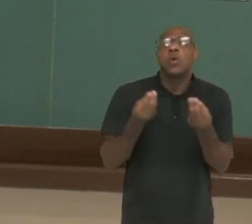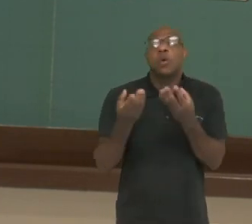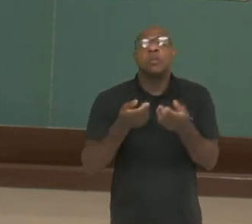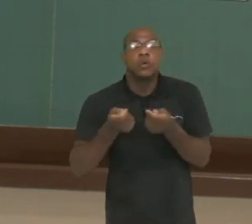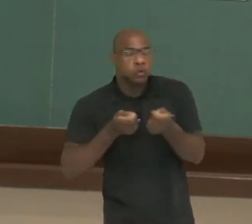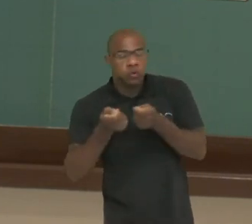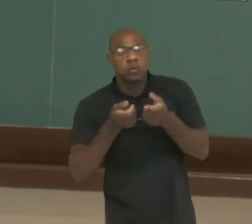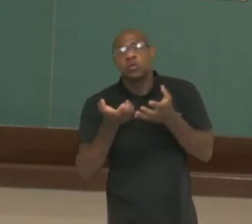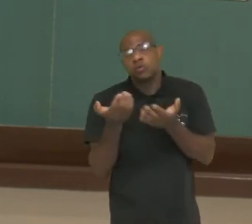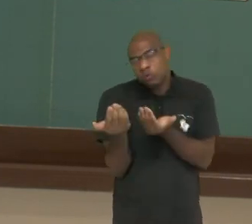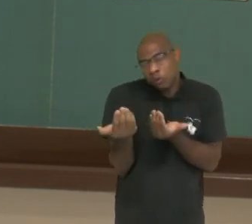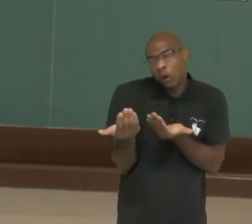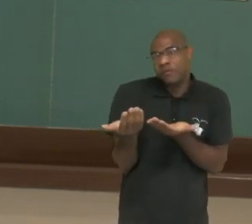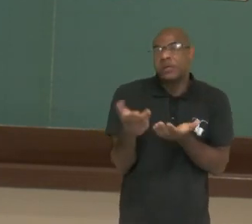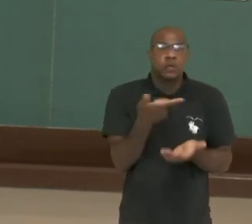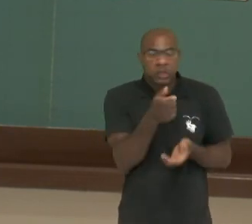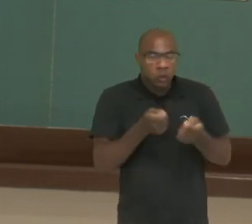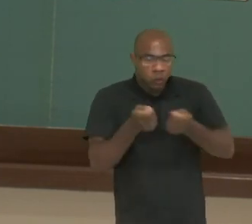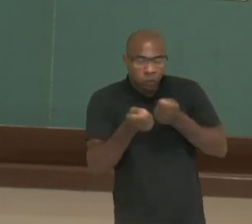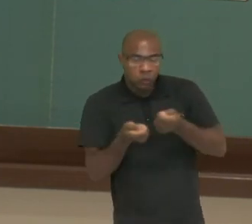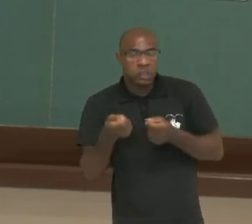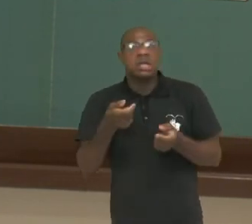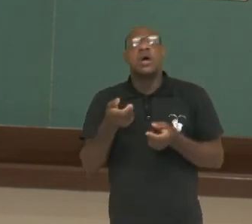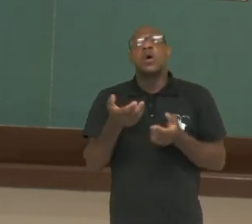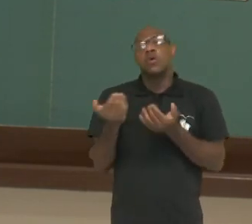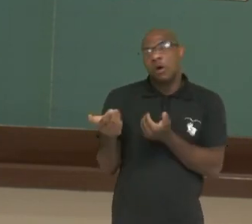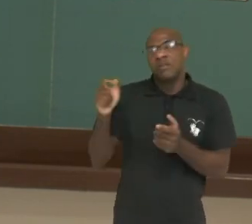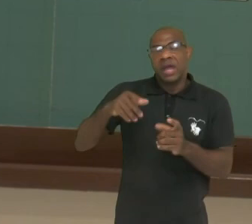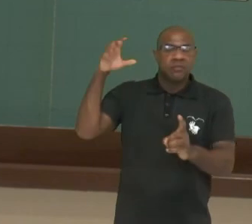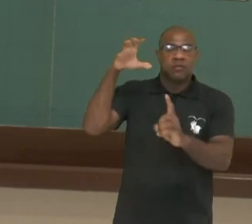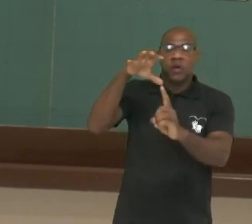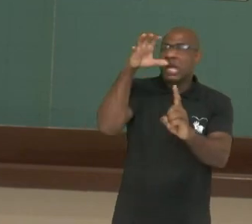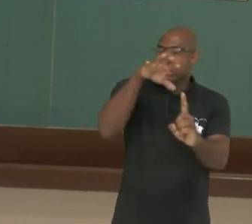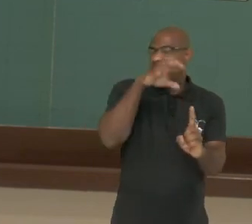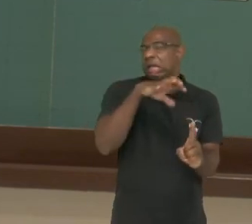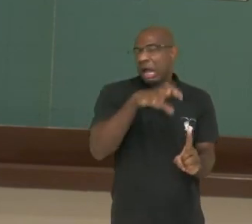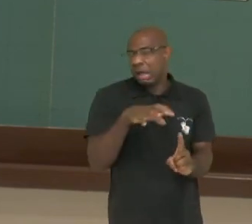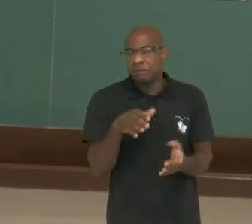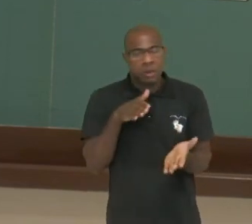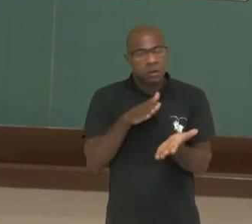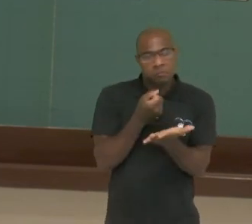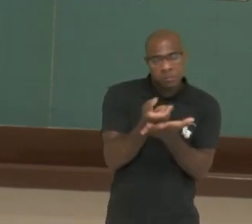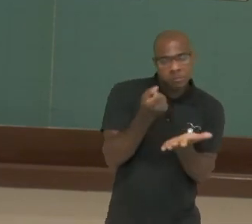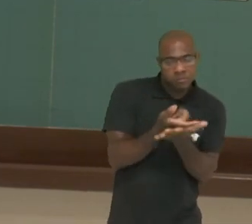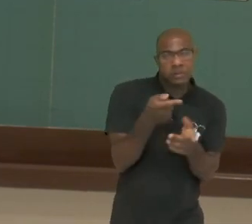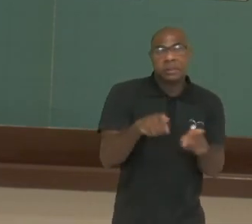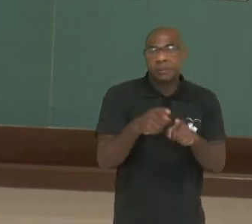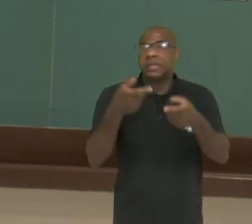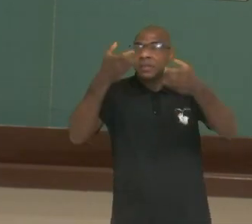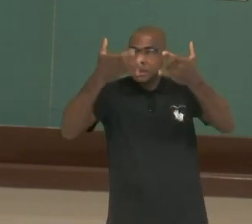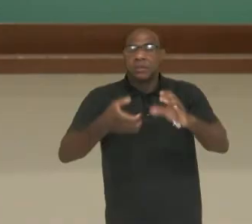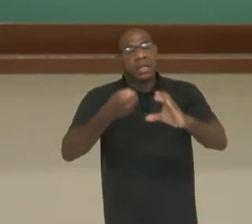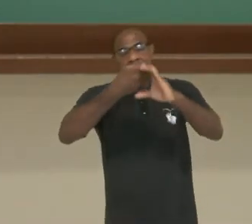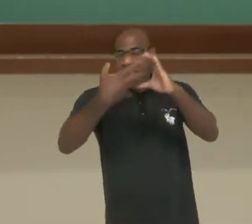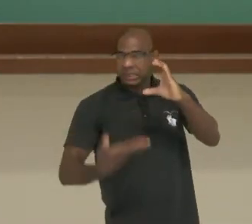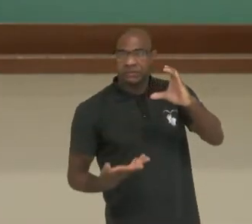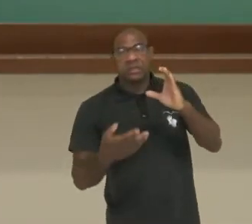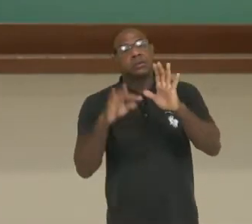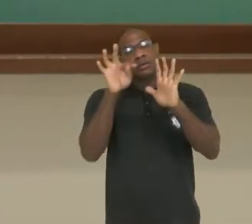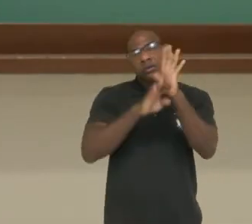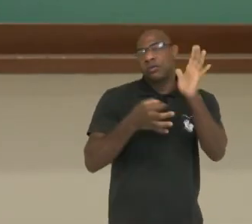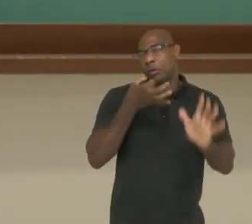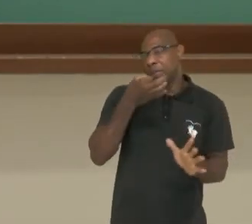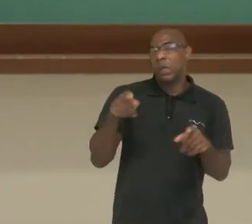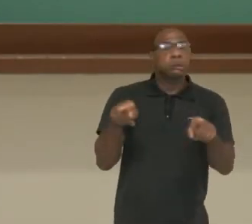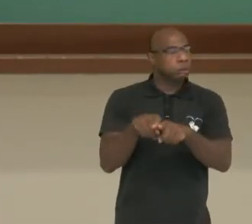reconhecemos a argumentação em torno dessa opinião. Vimos algumas das características do artigo de opinião. Então, dentre as